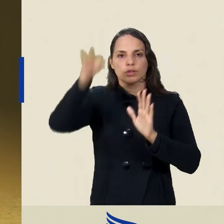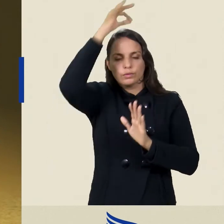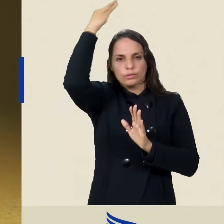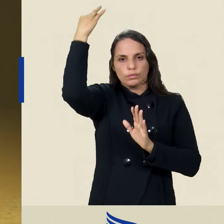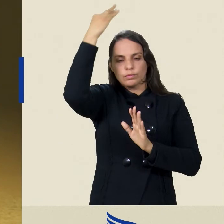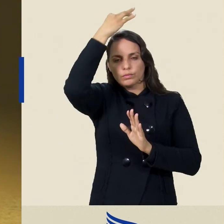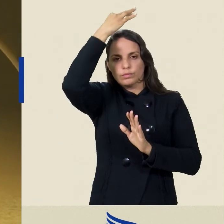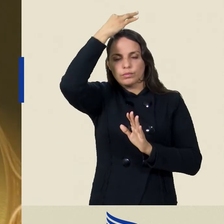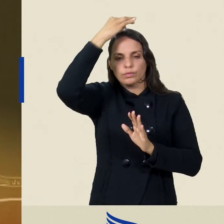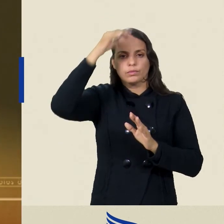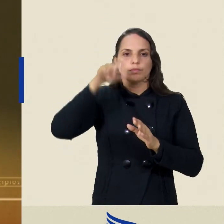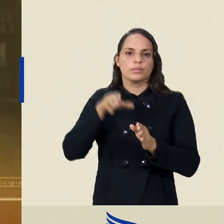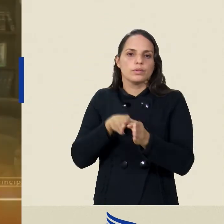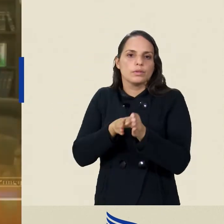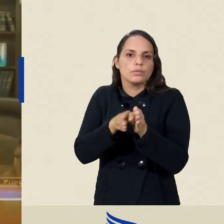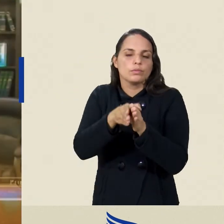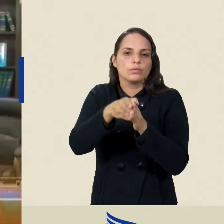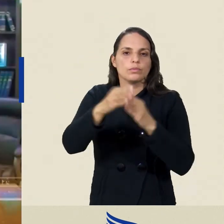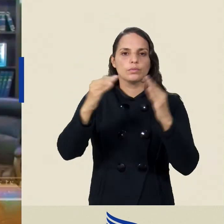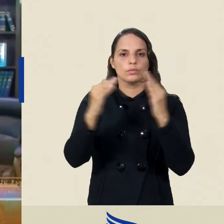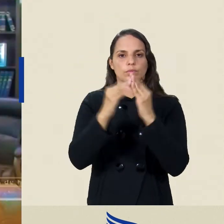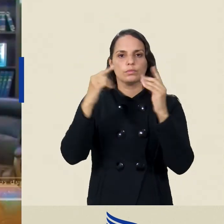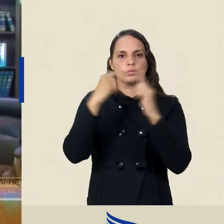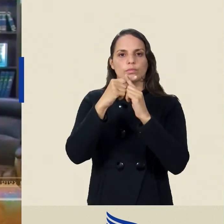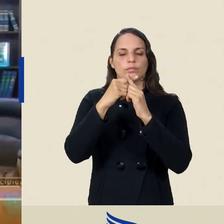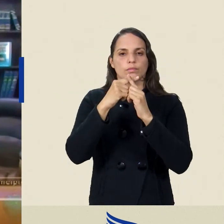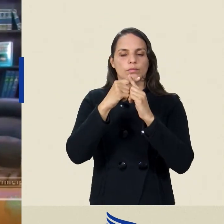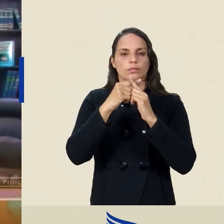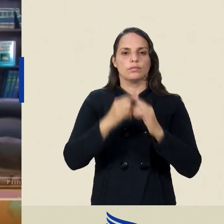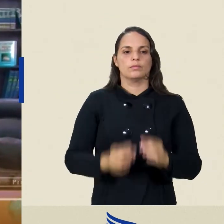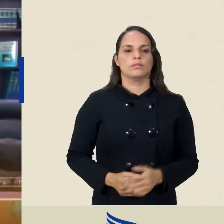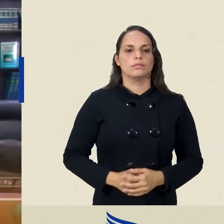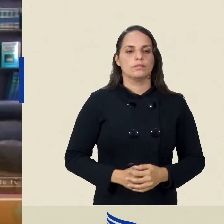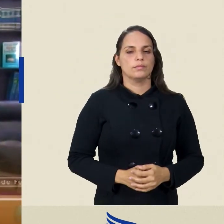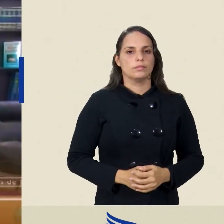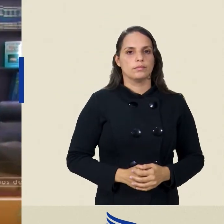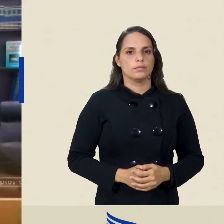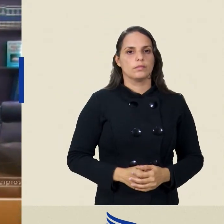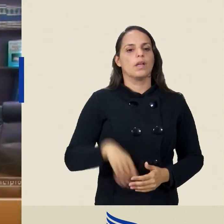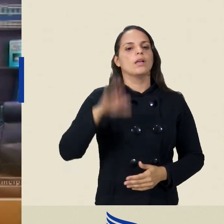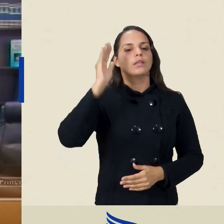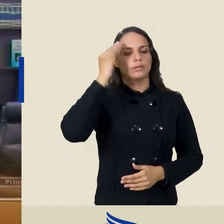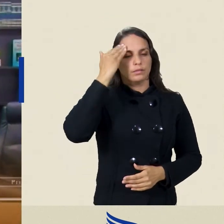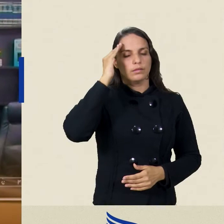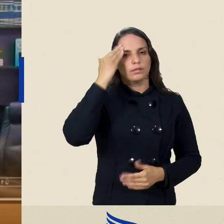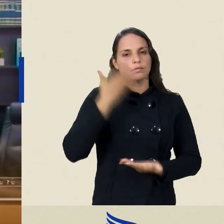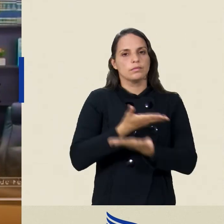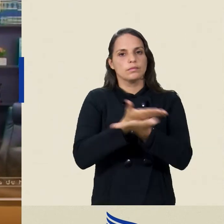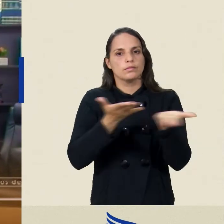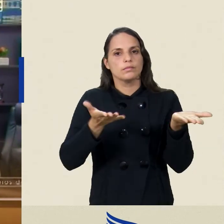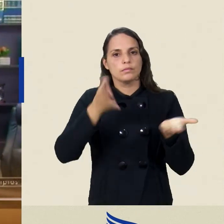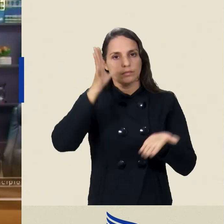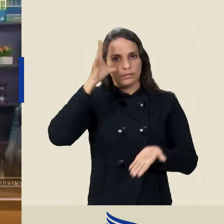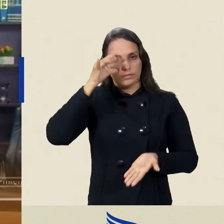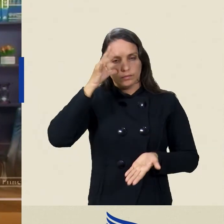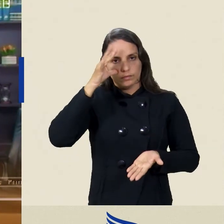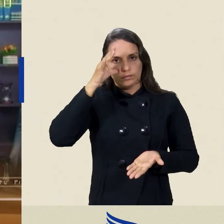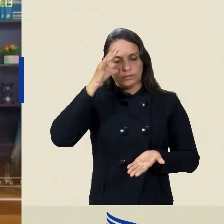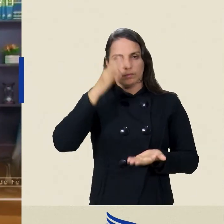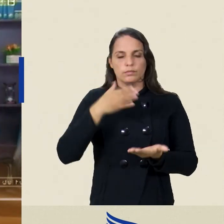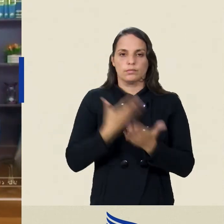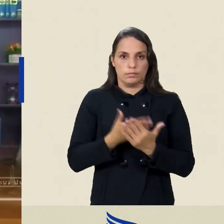lição instrutiva para a Igreja. Tenho certeza que você que está assistindo essa